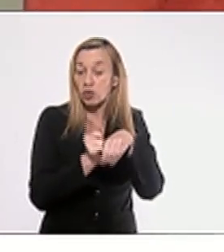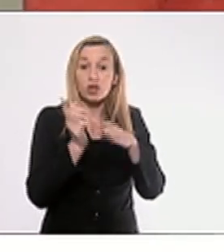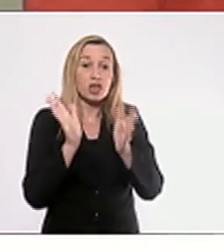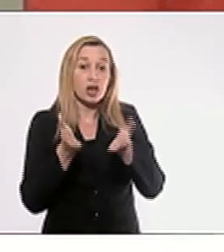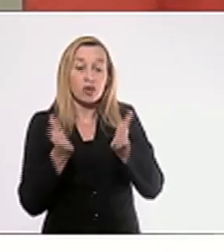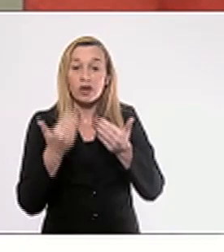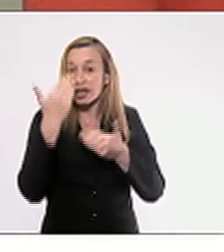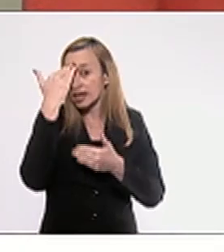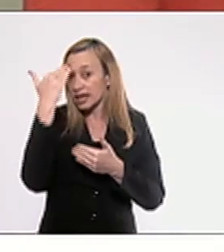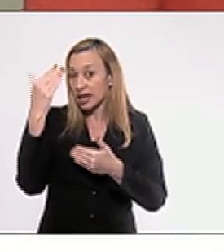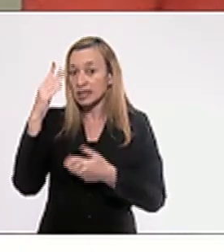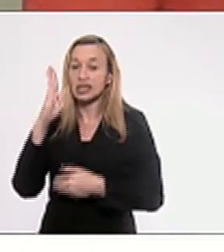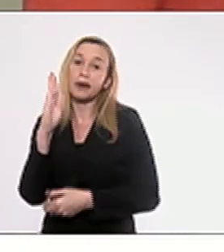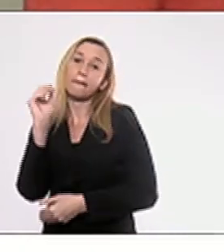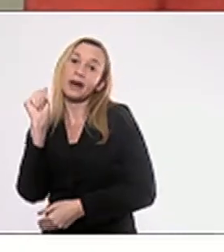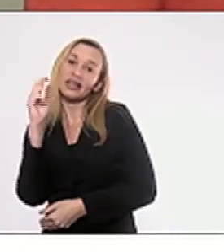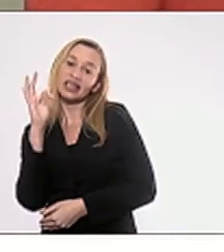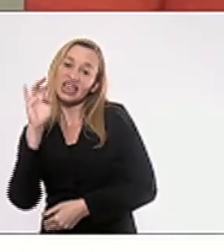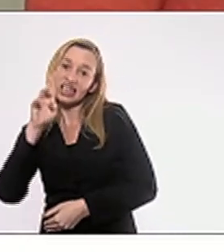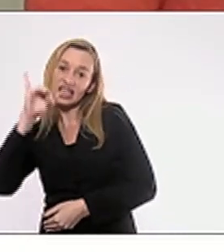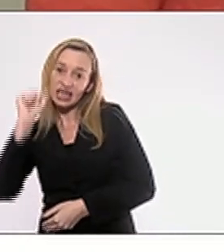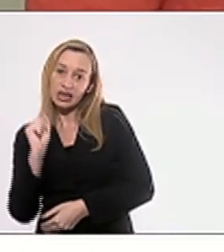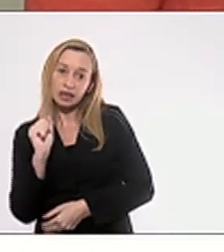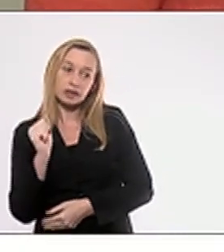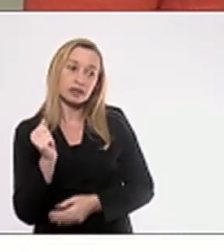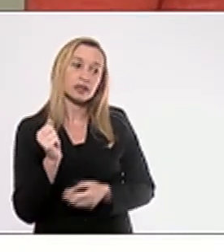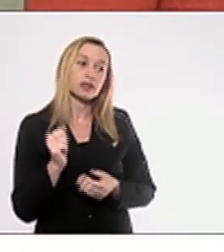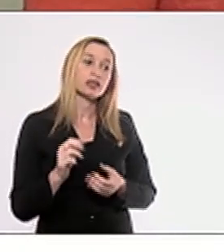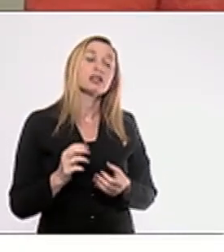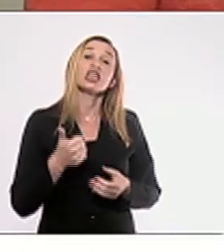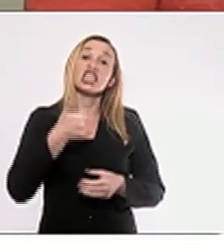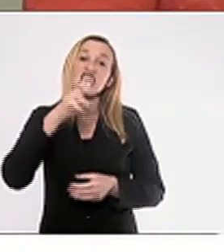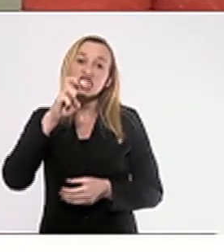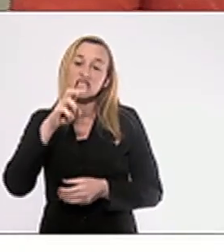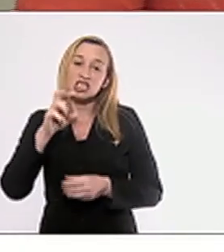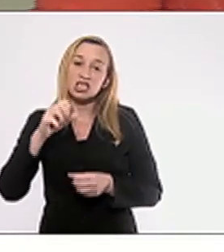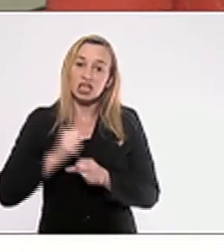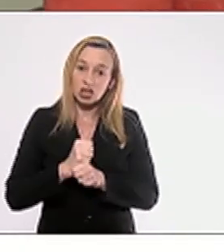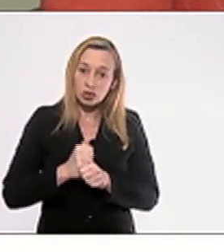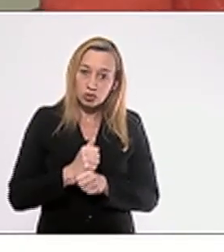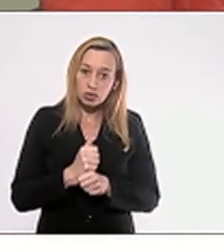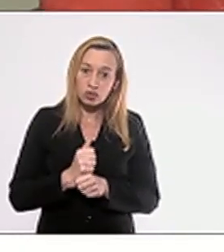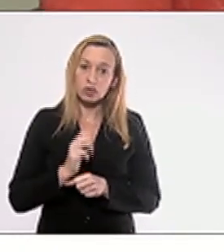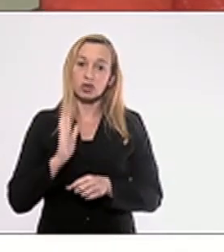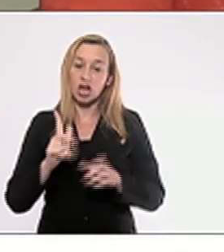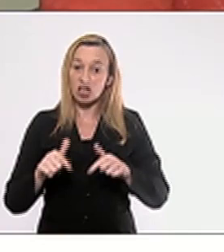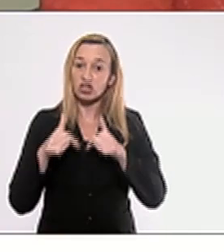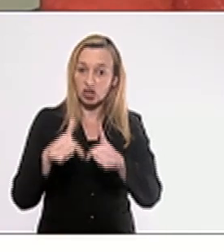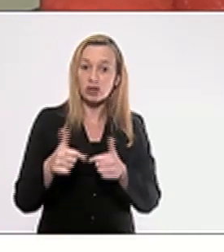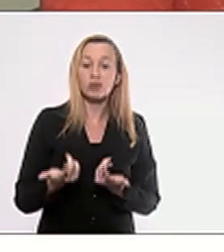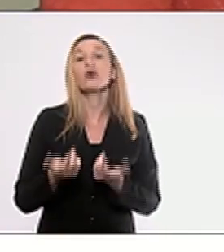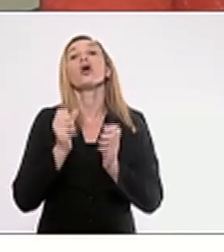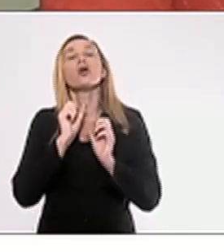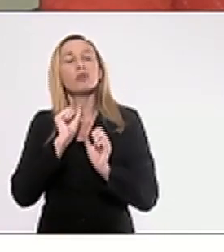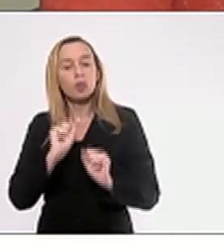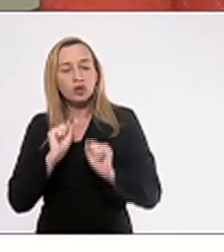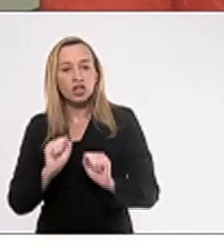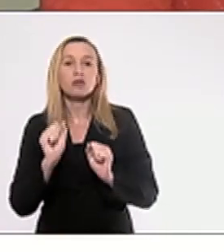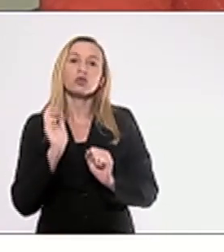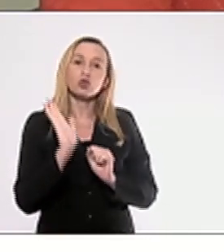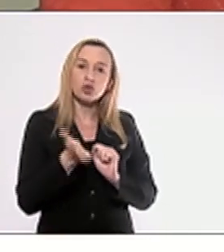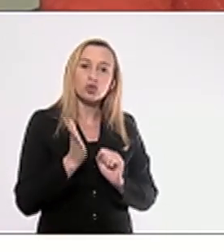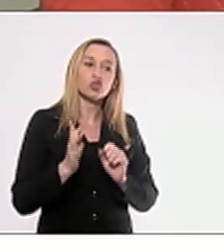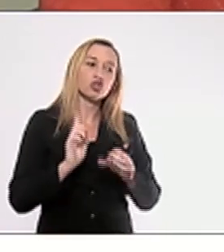às baterias, ele permite uma autonomia de até 15 anos, tá? Ou seja, a gente pode hoje